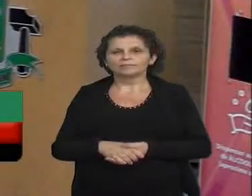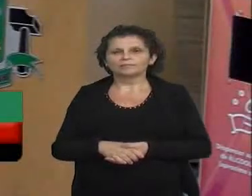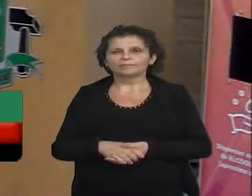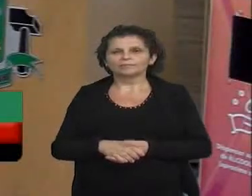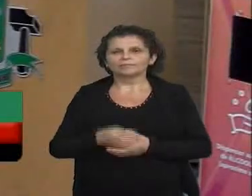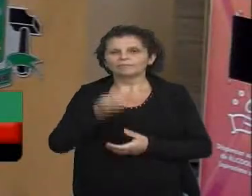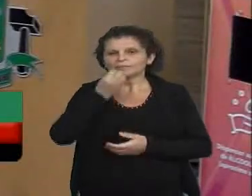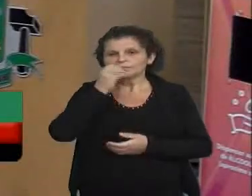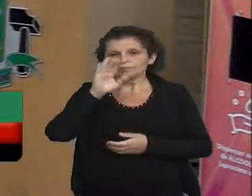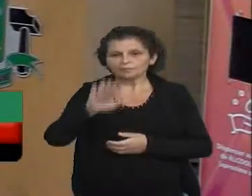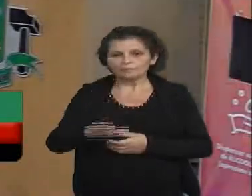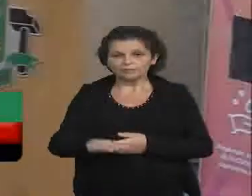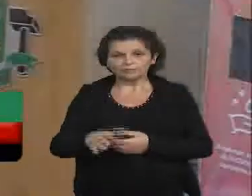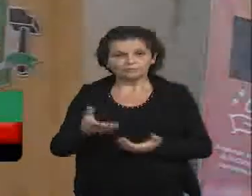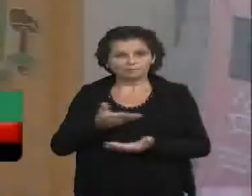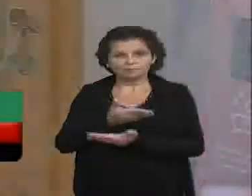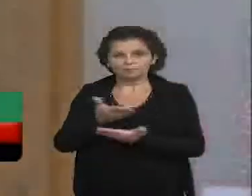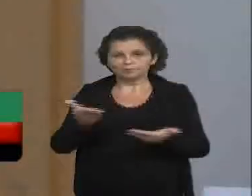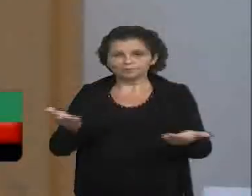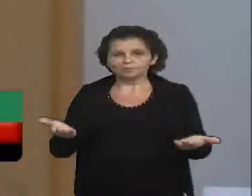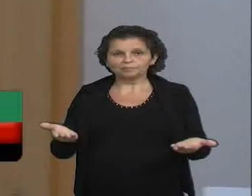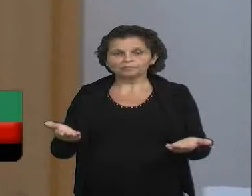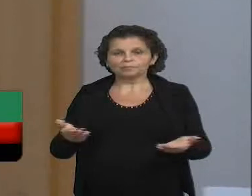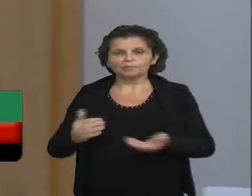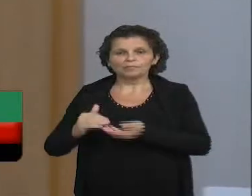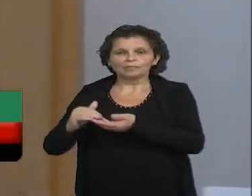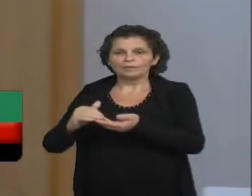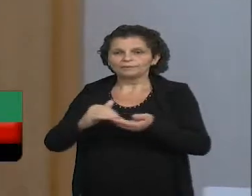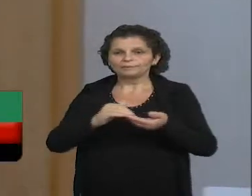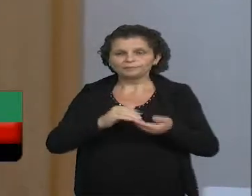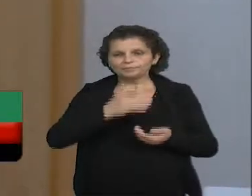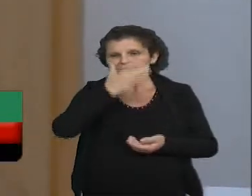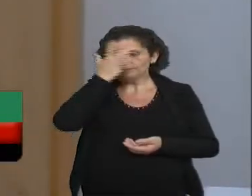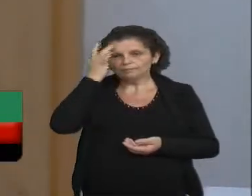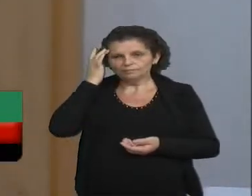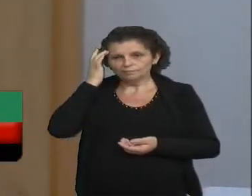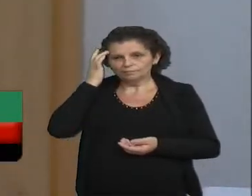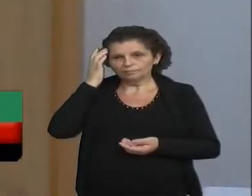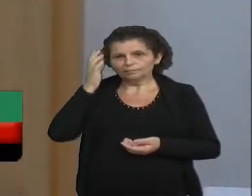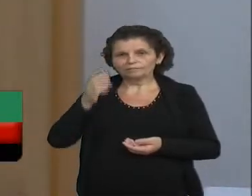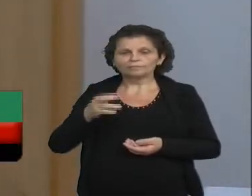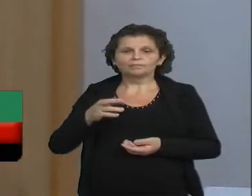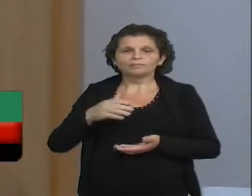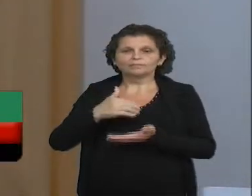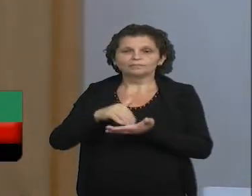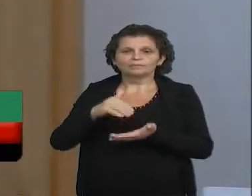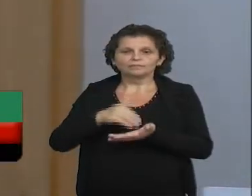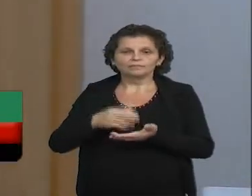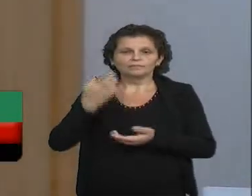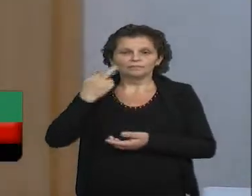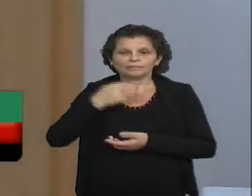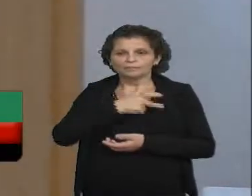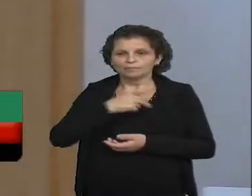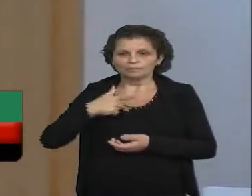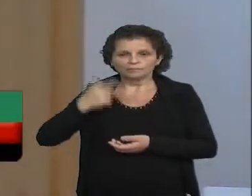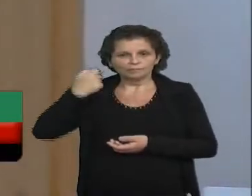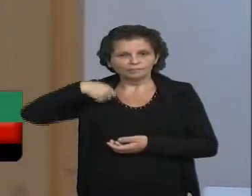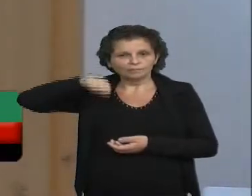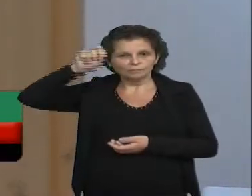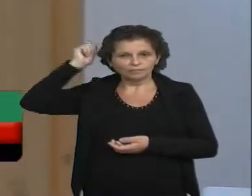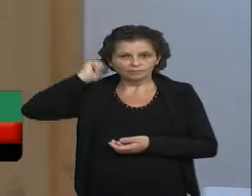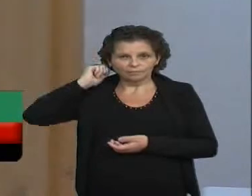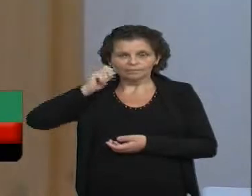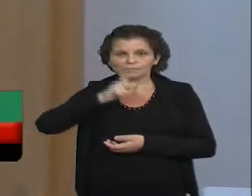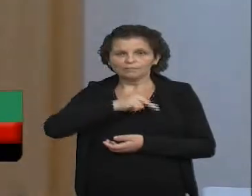Boa tarde a todos. Eu saúdo a mesa na pessoa da nobre secretária, pastora Cristiane Selegato,